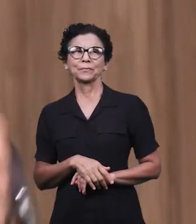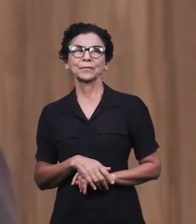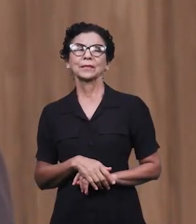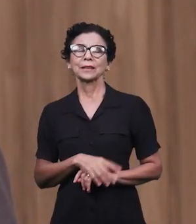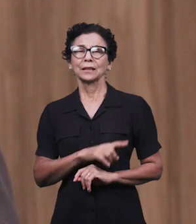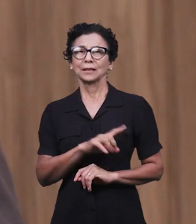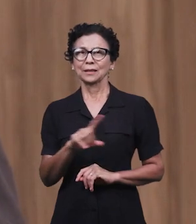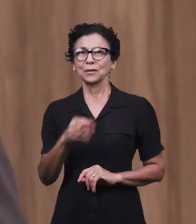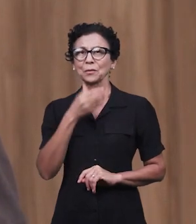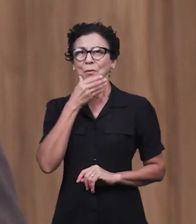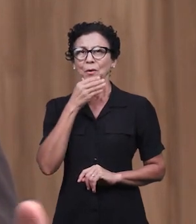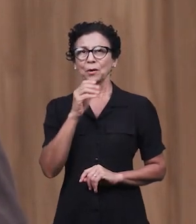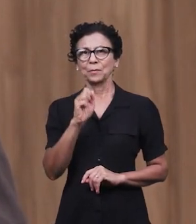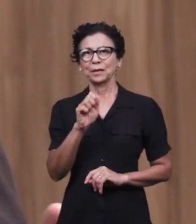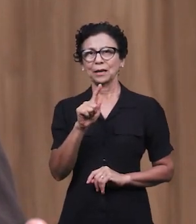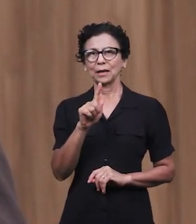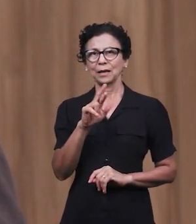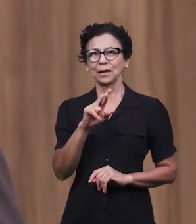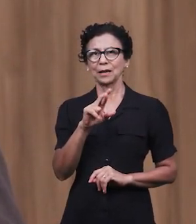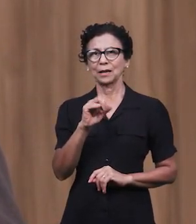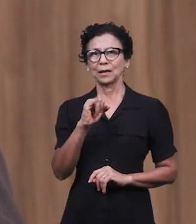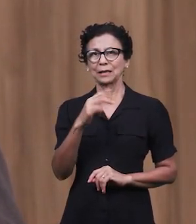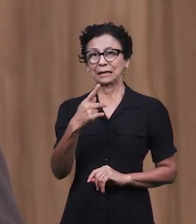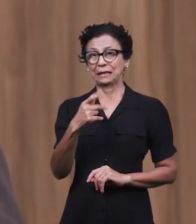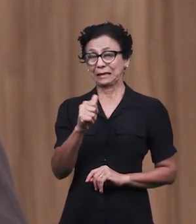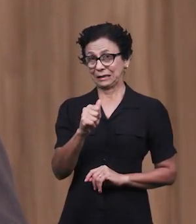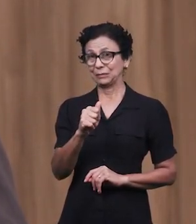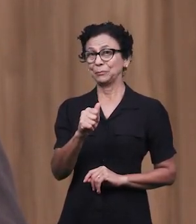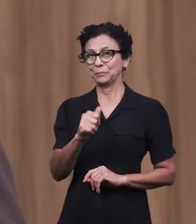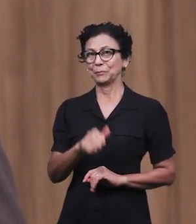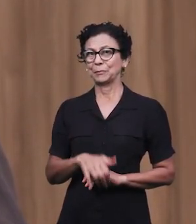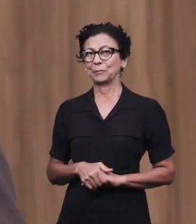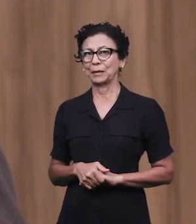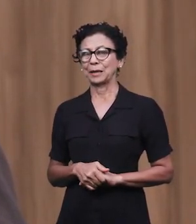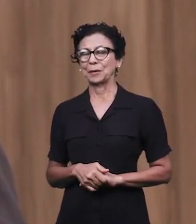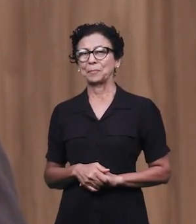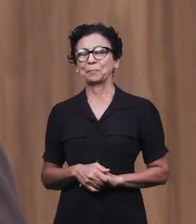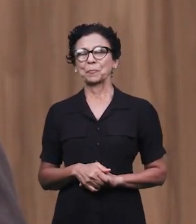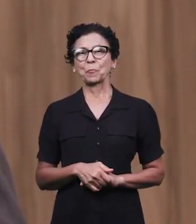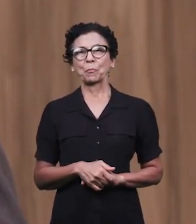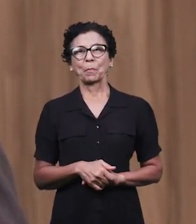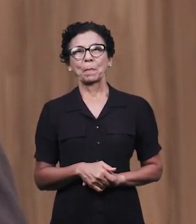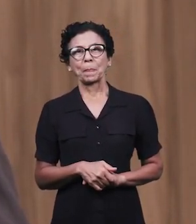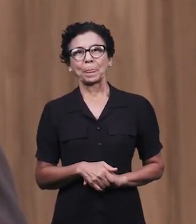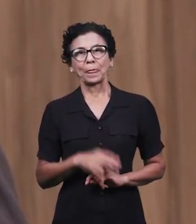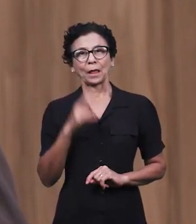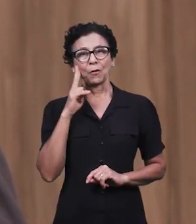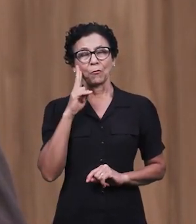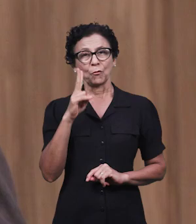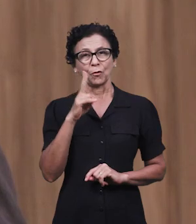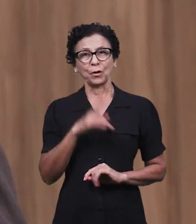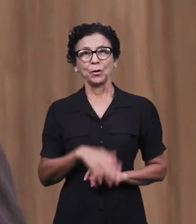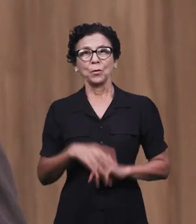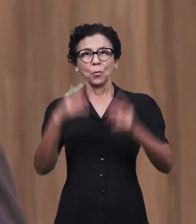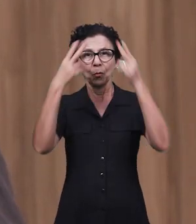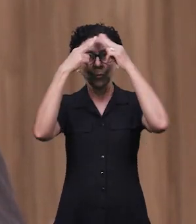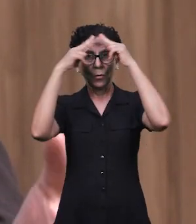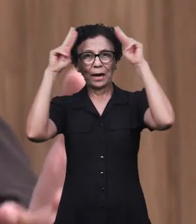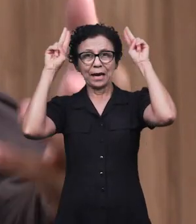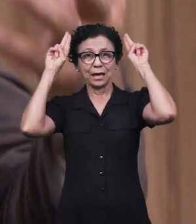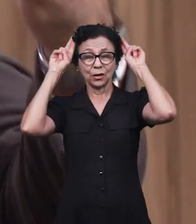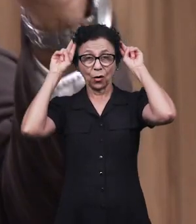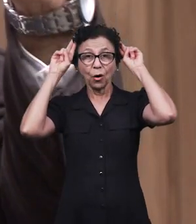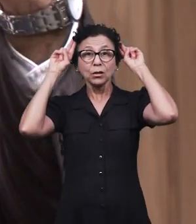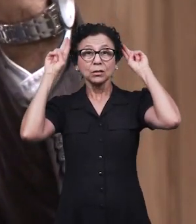né, o antecessor, o Herodes antecessor, ser morto, comido de bichos,